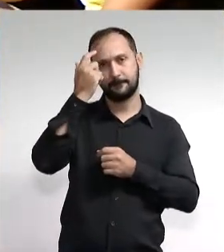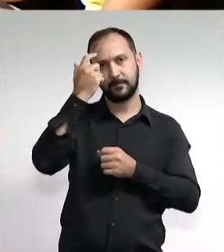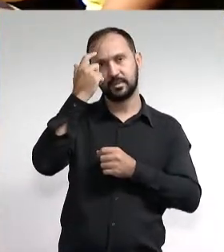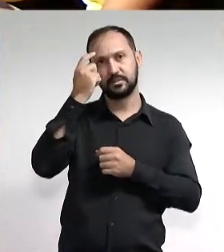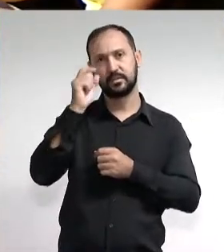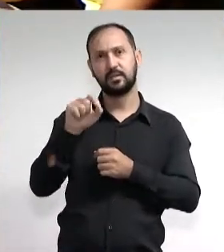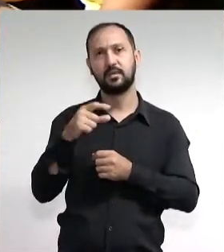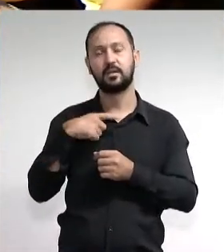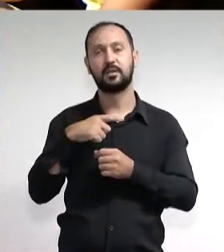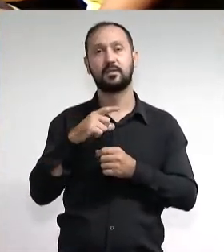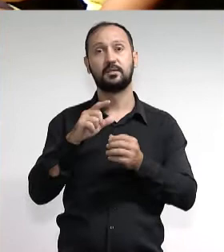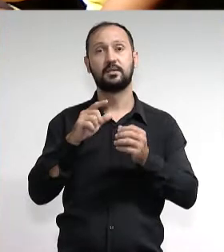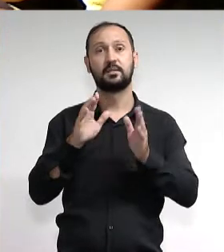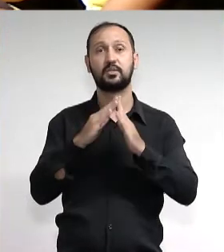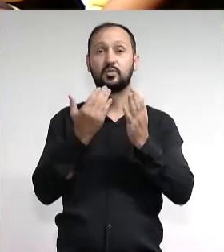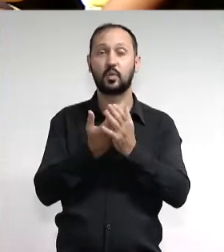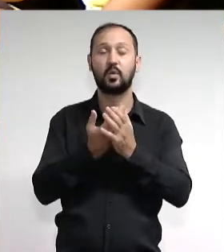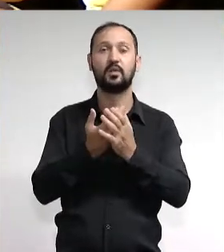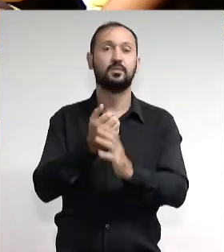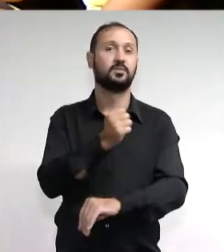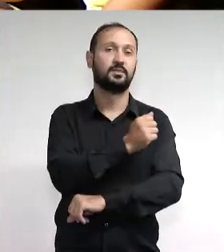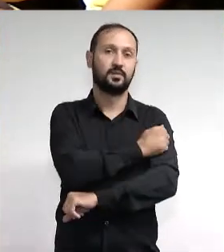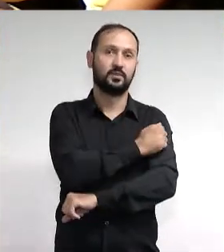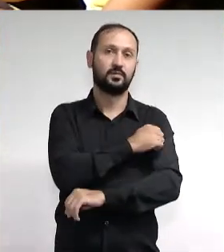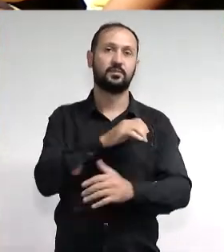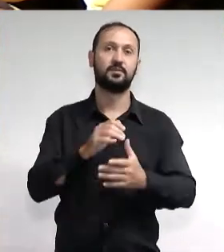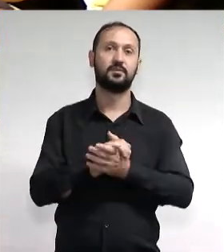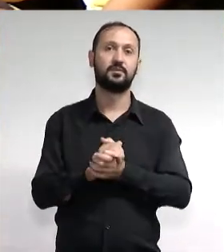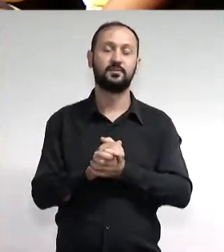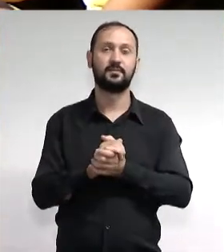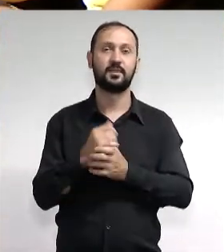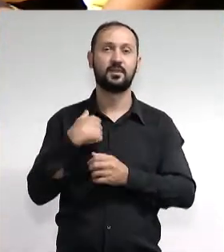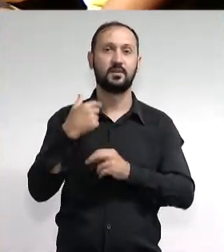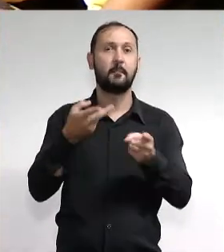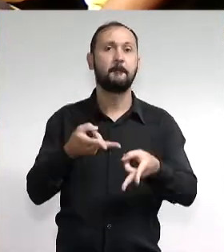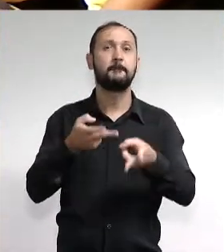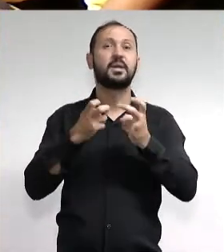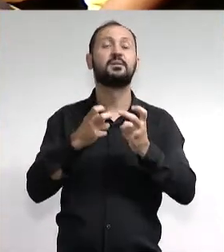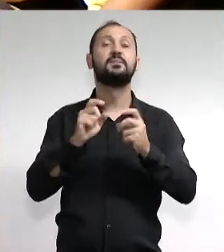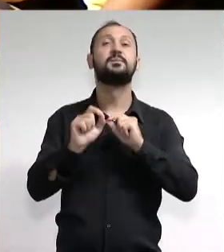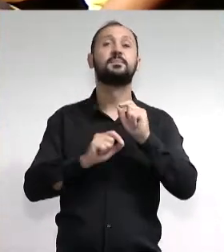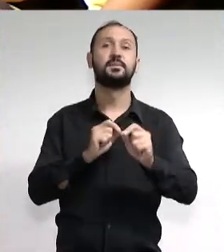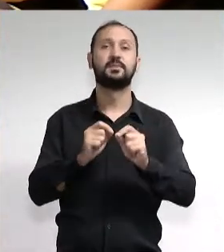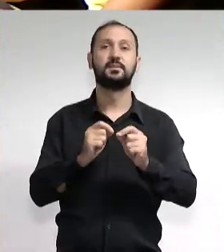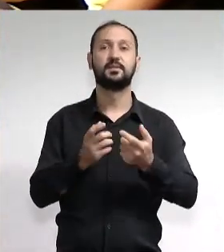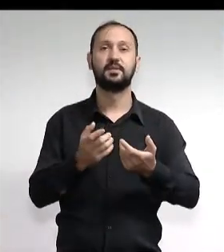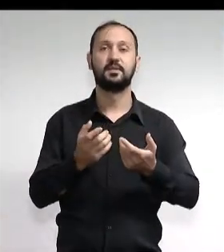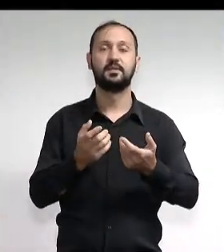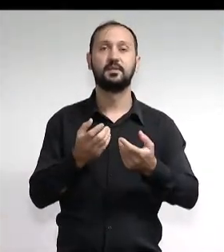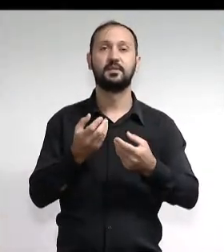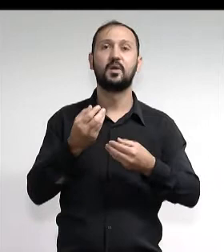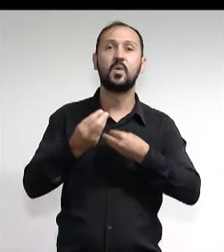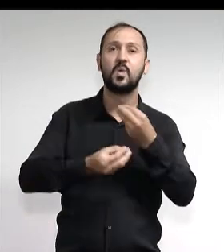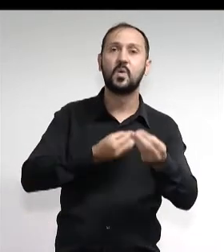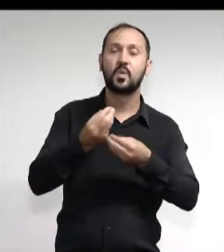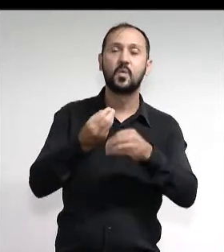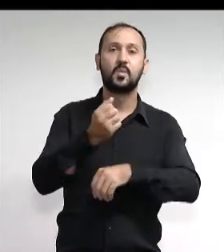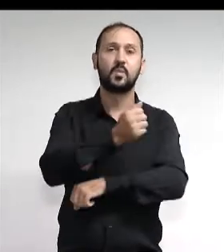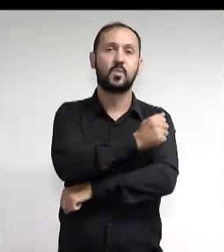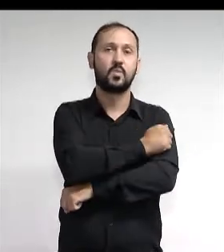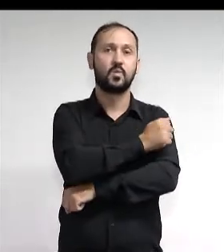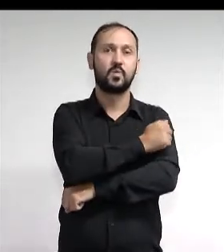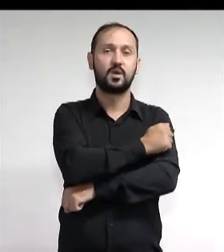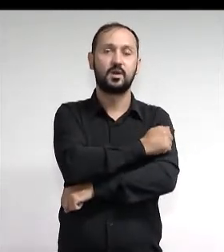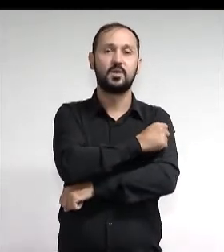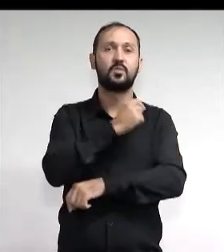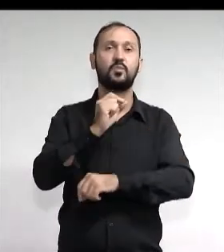Quando eu pensei na questão escolar dos estudantes, eu percebi como é